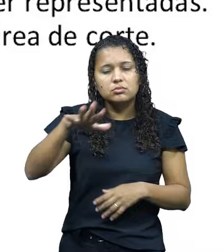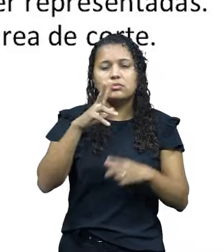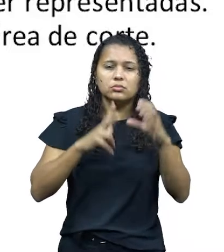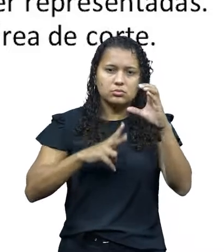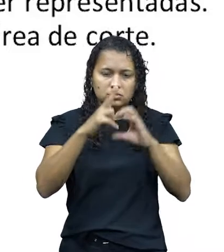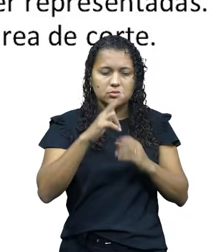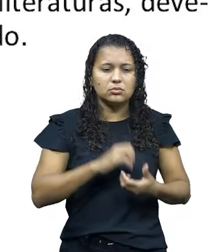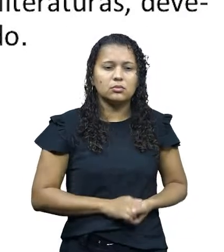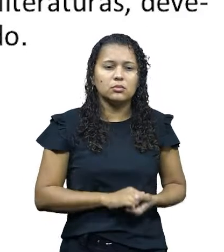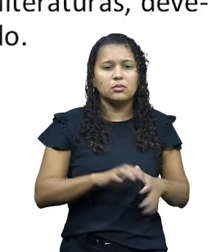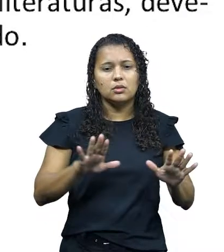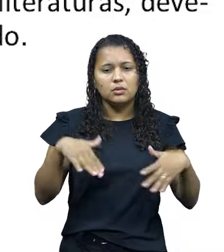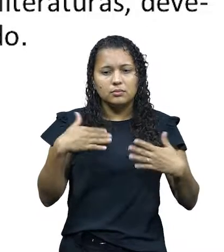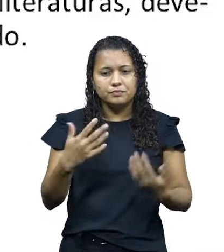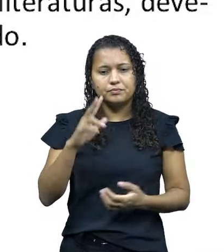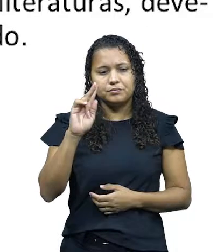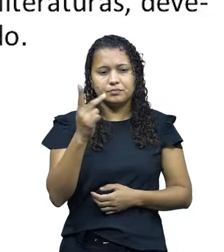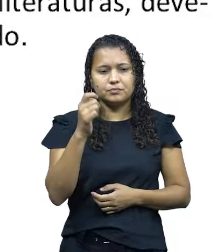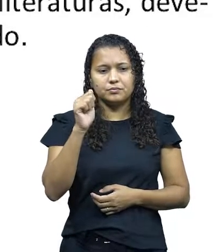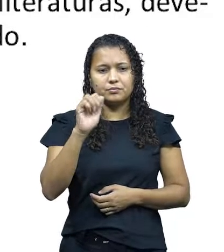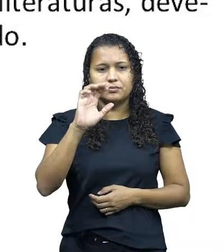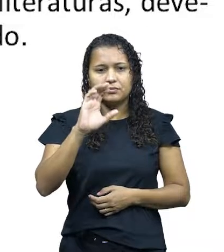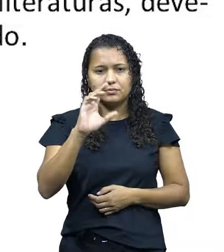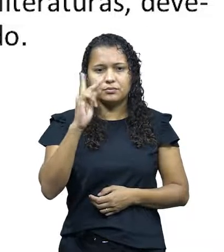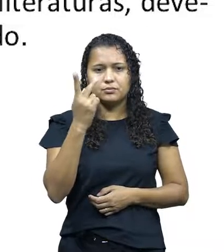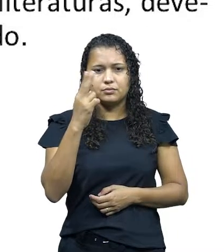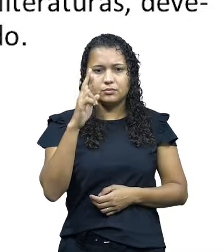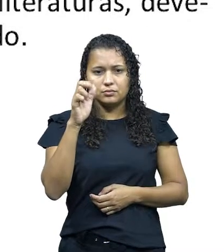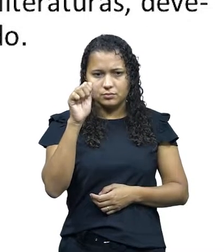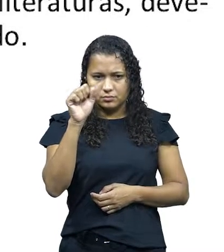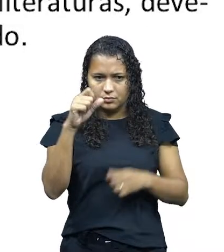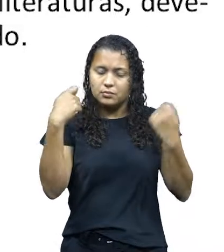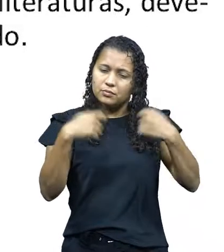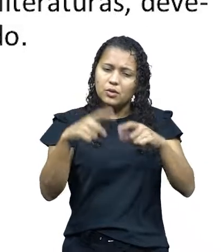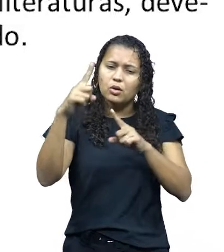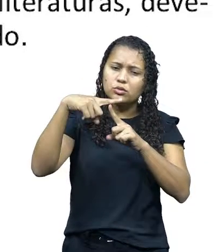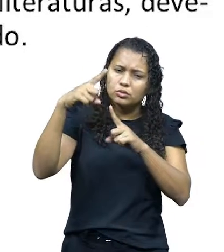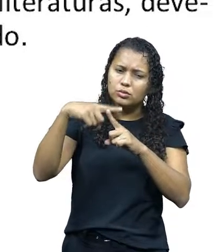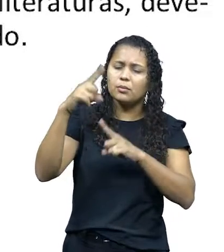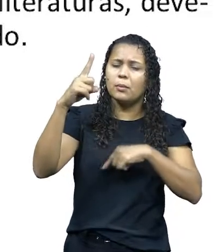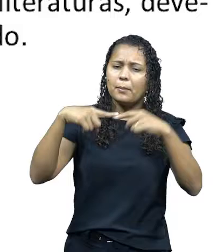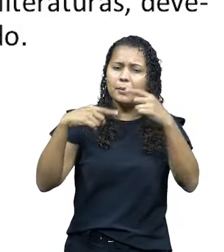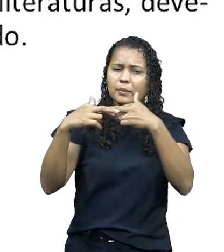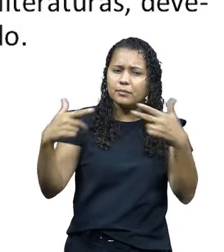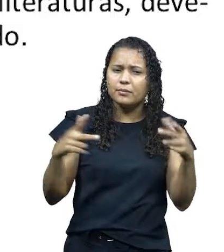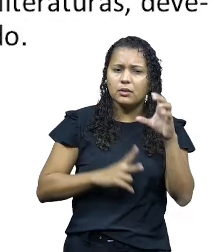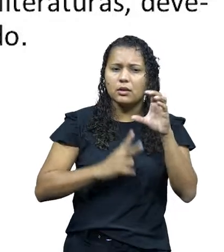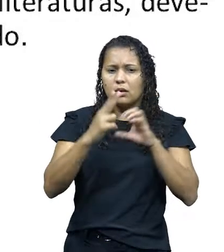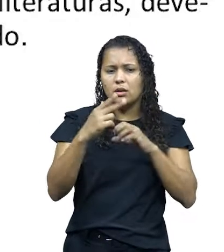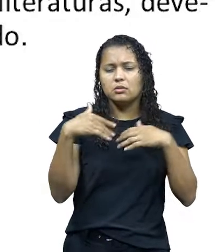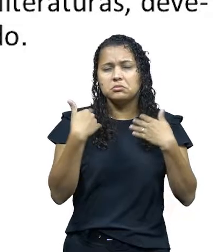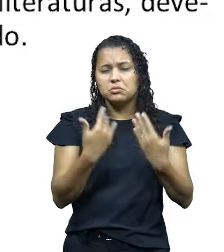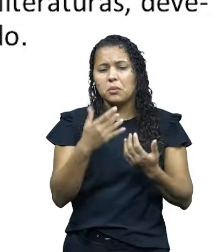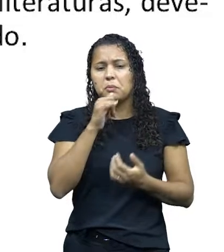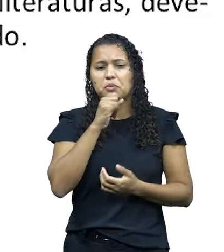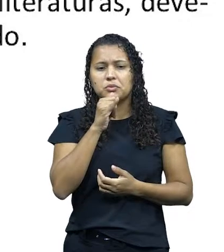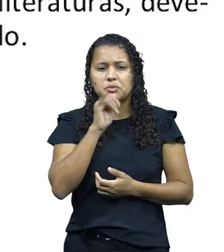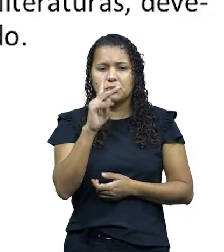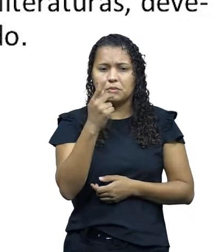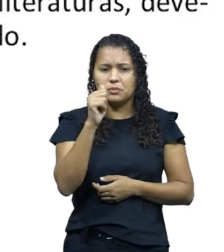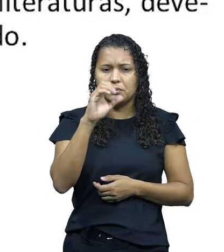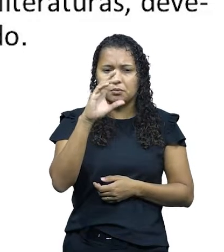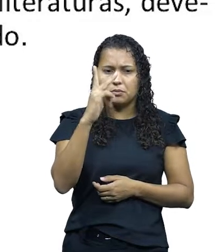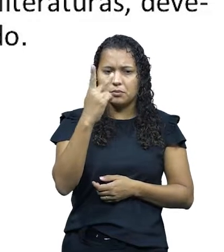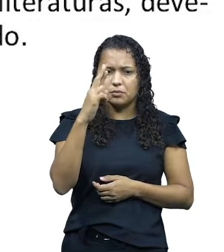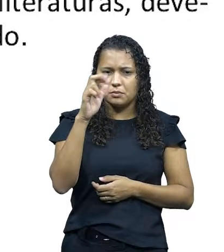de corte. As achuras também podem ser representativas do tipo de material da área de corte, né?